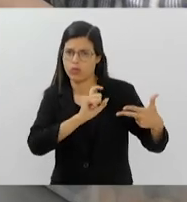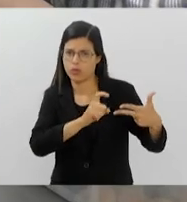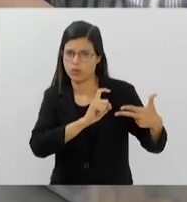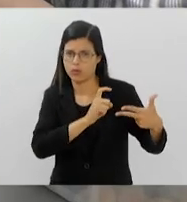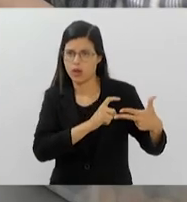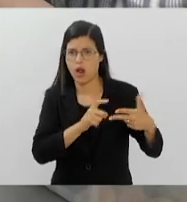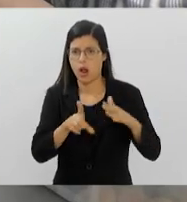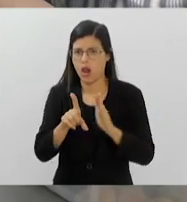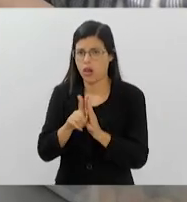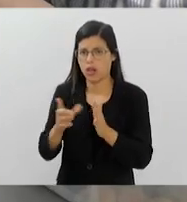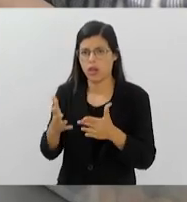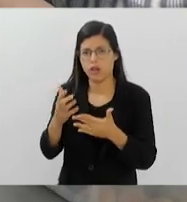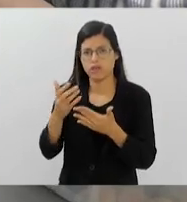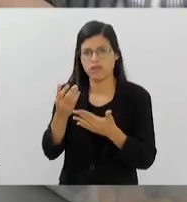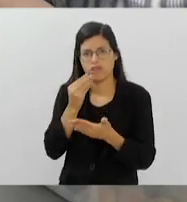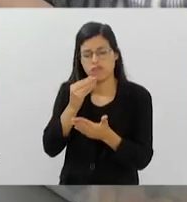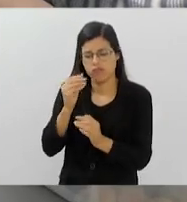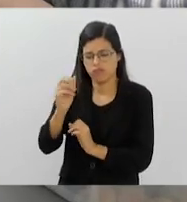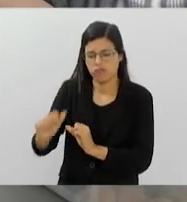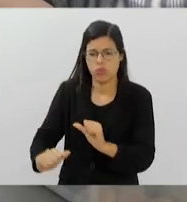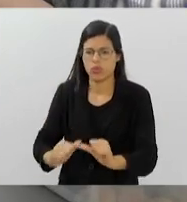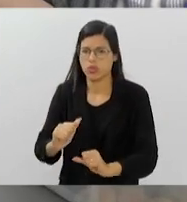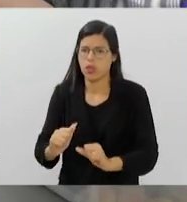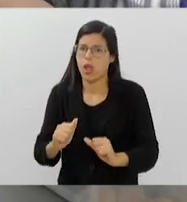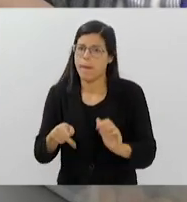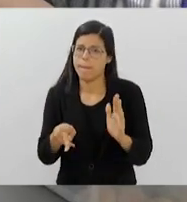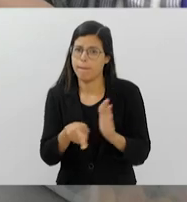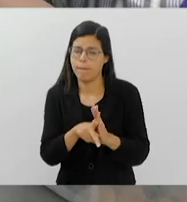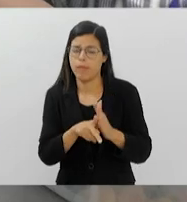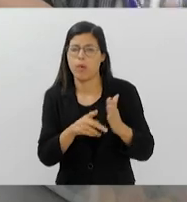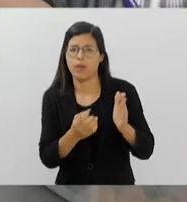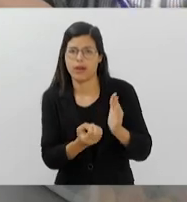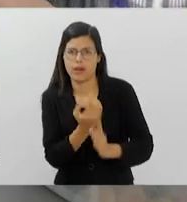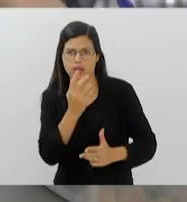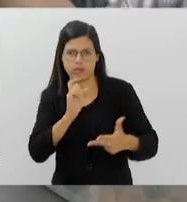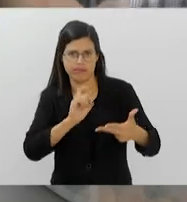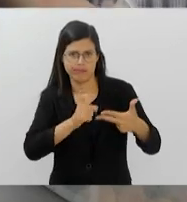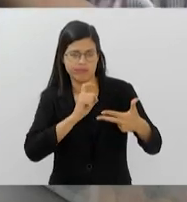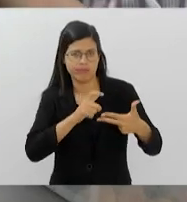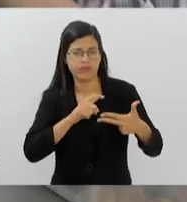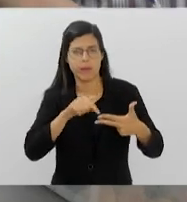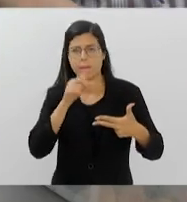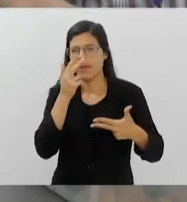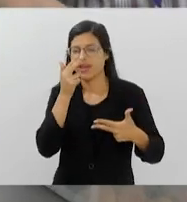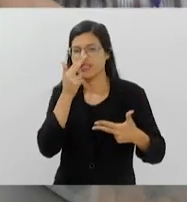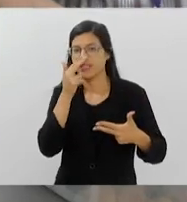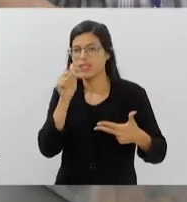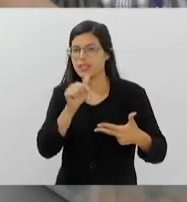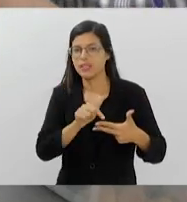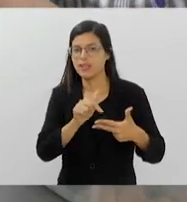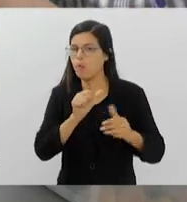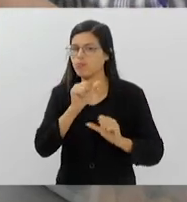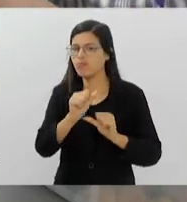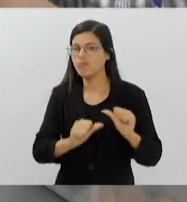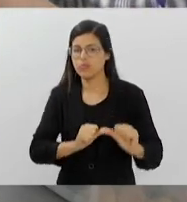é originária do Poder Executivo. Então, ele está mexendo num sistema que,